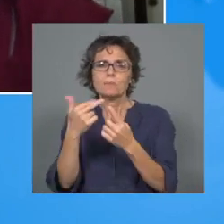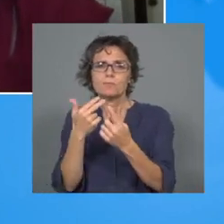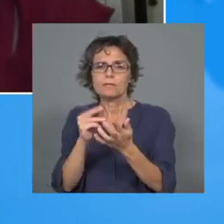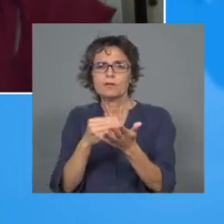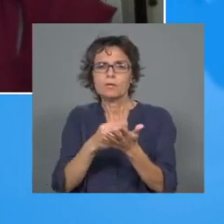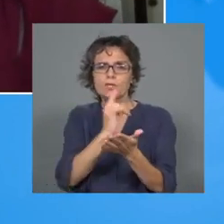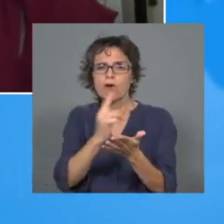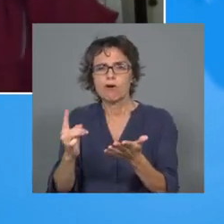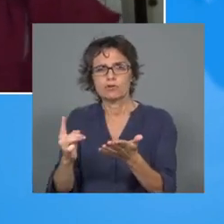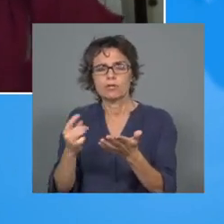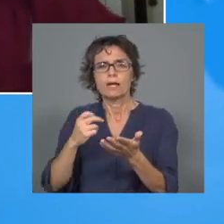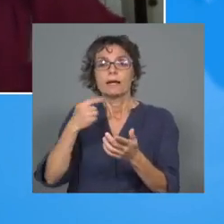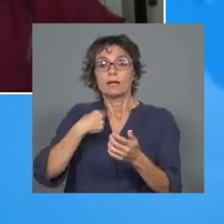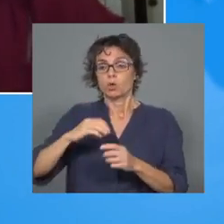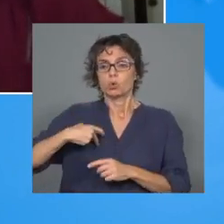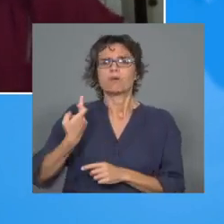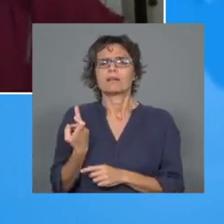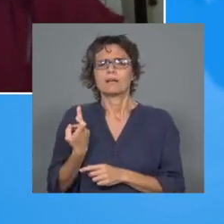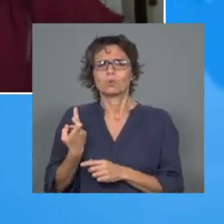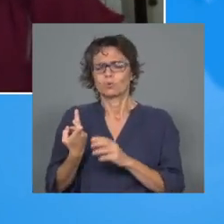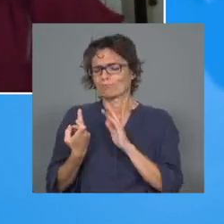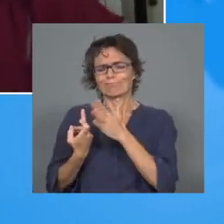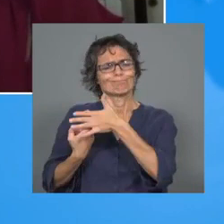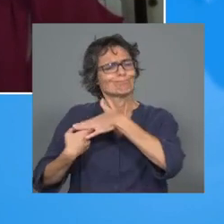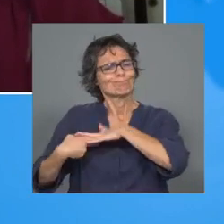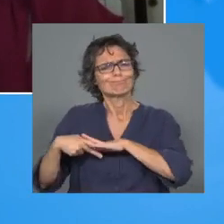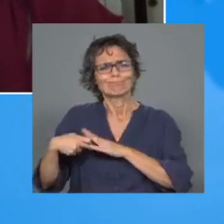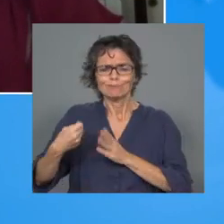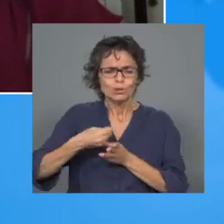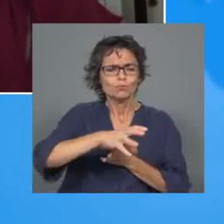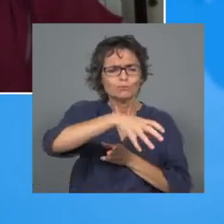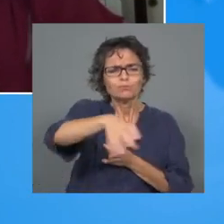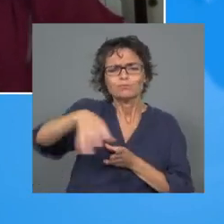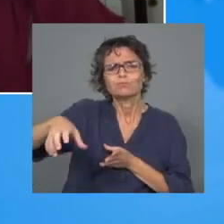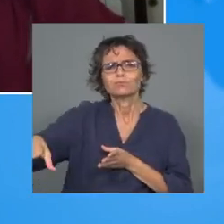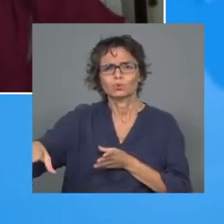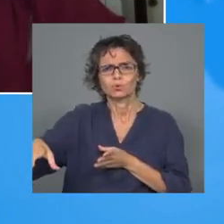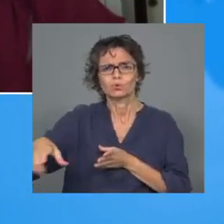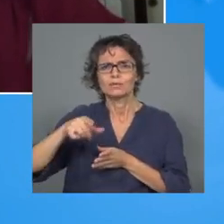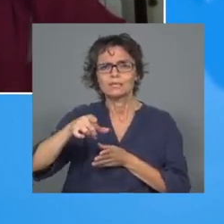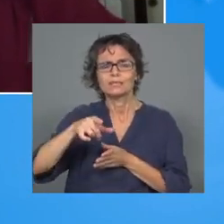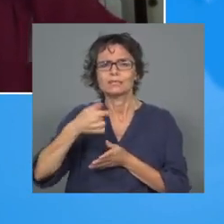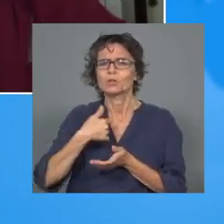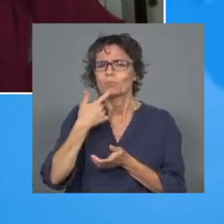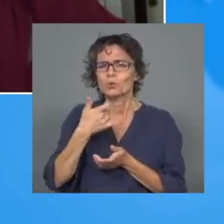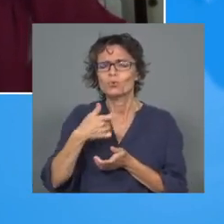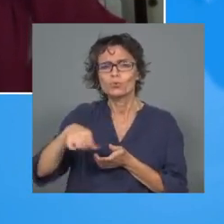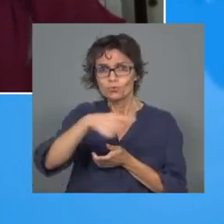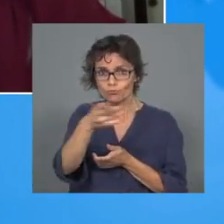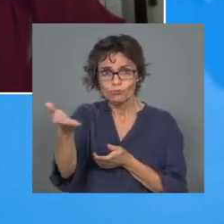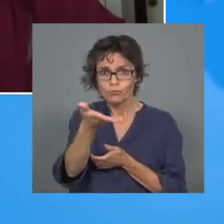de distribuição de riqueza. Como é que se integra isto hoje, nomeadamente vocês